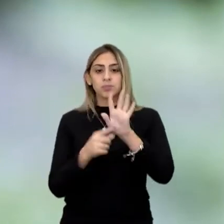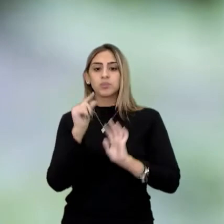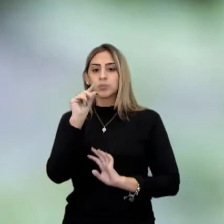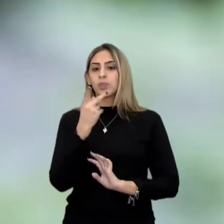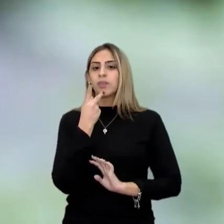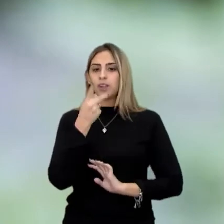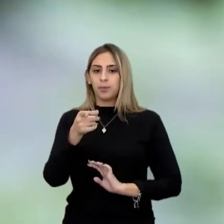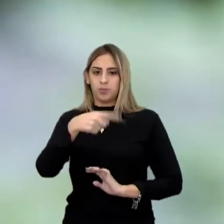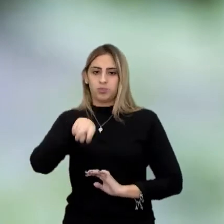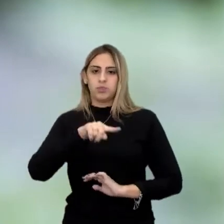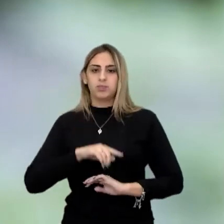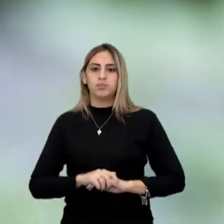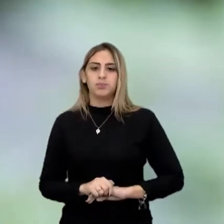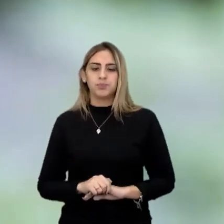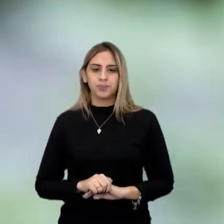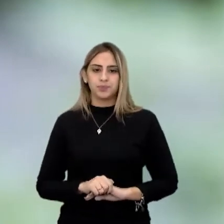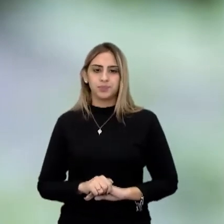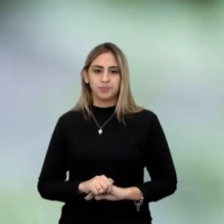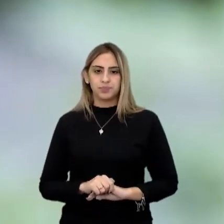aí.